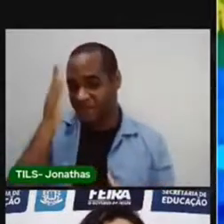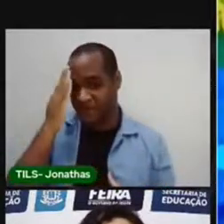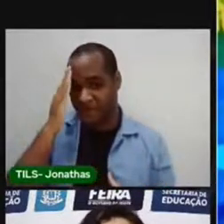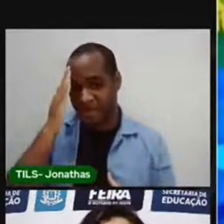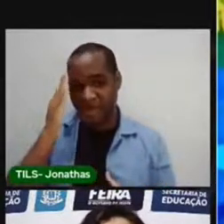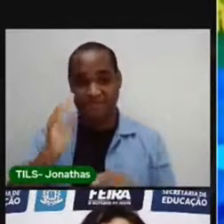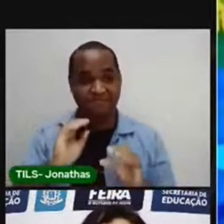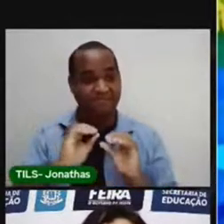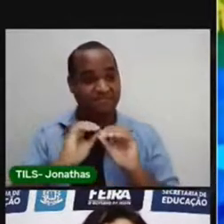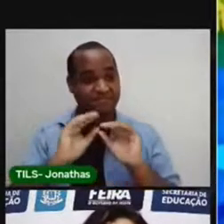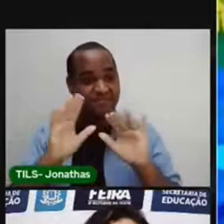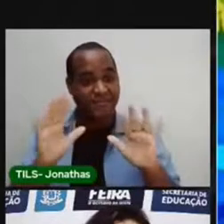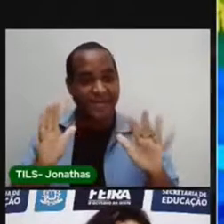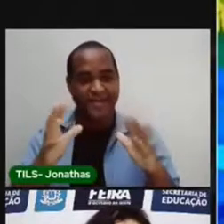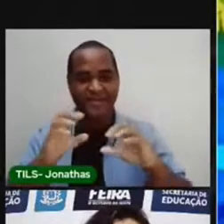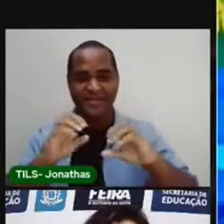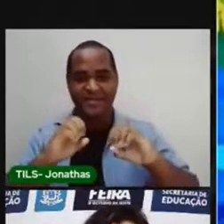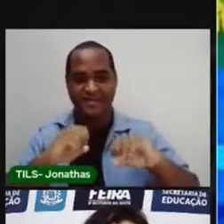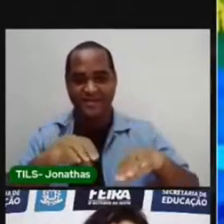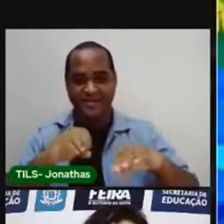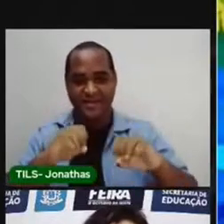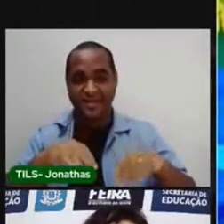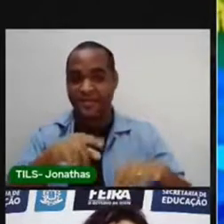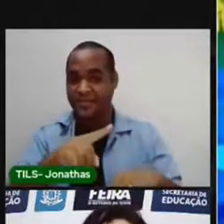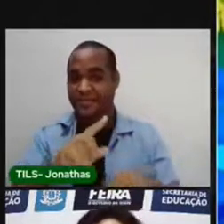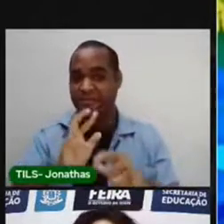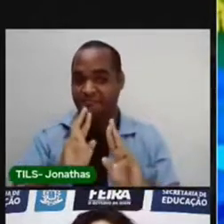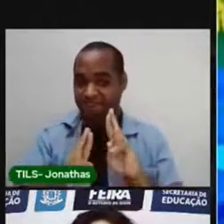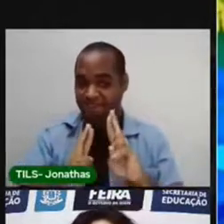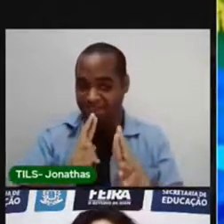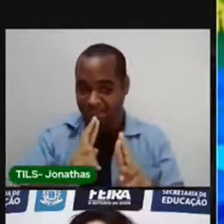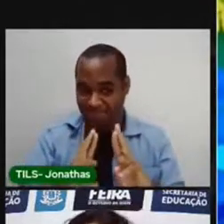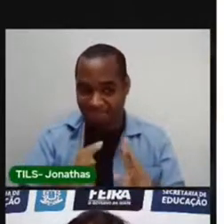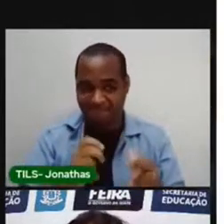Agora nós vamos entender a atividade.